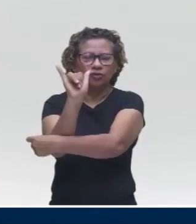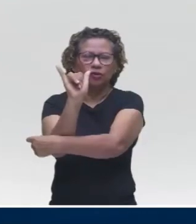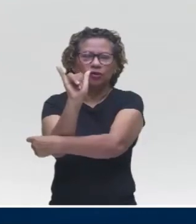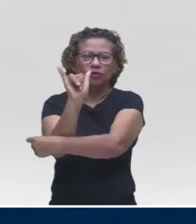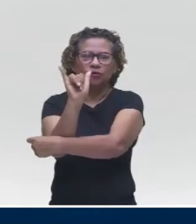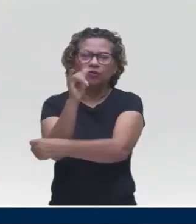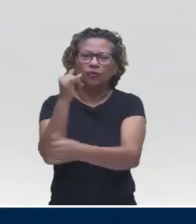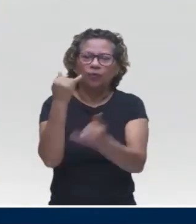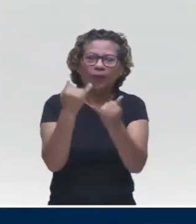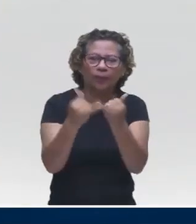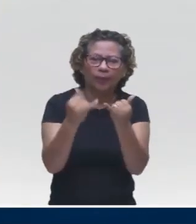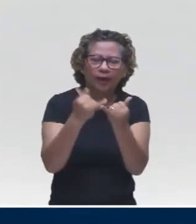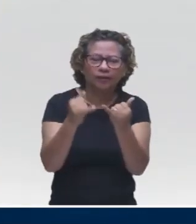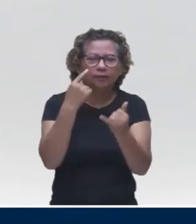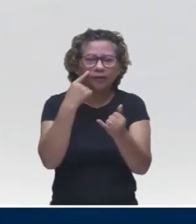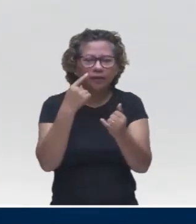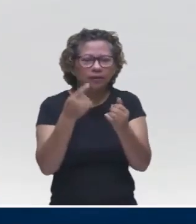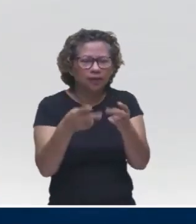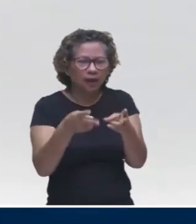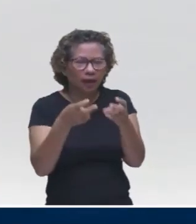A reta está passando